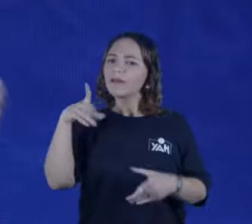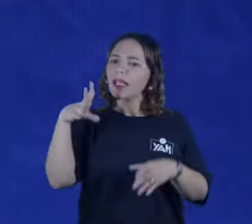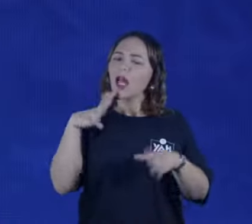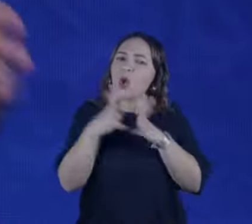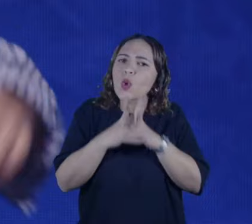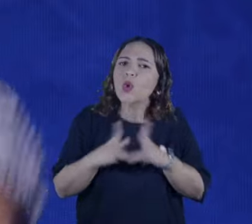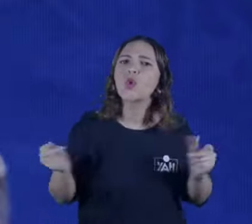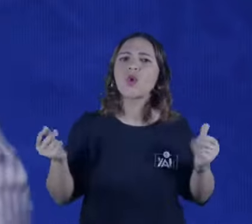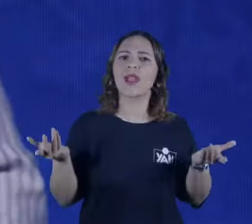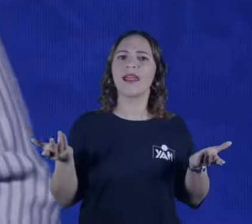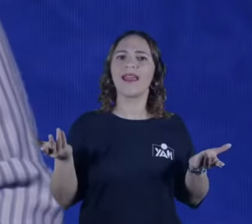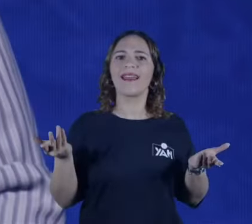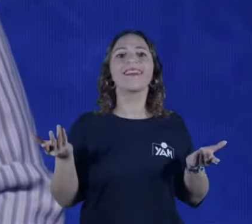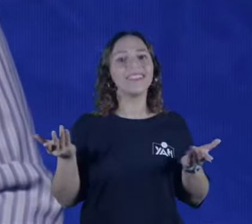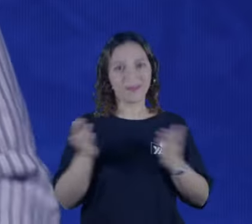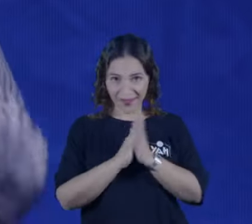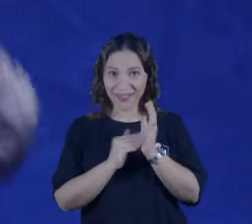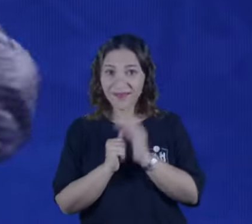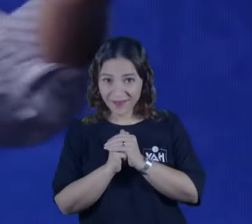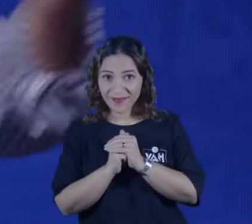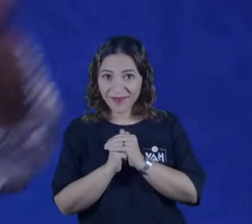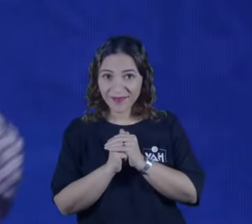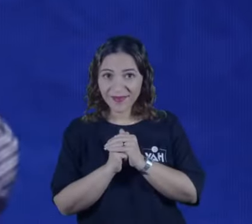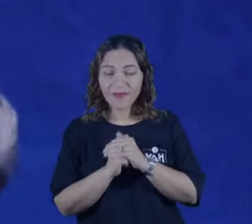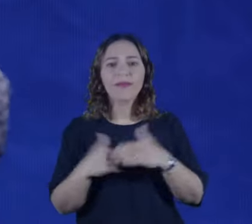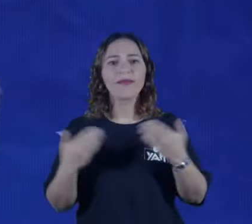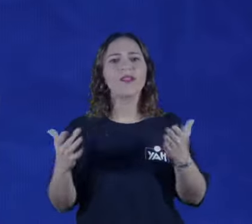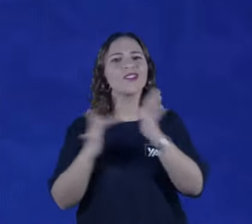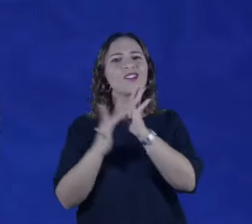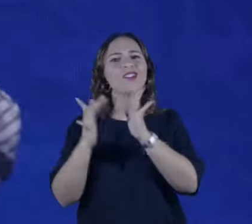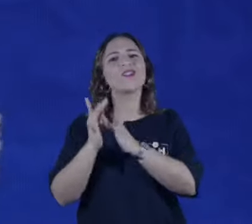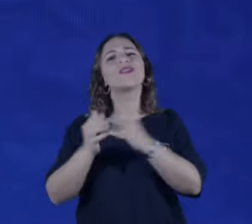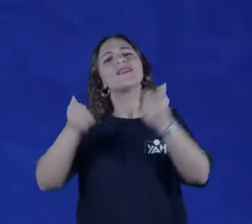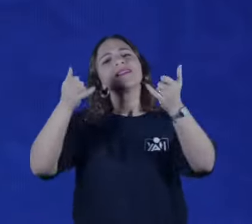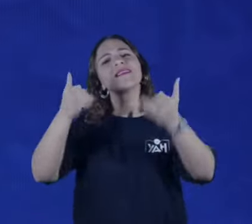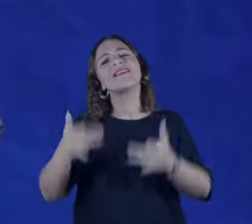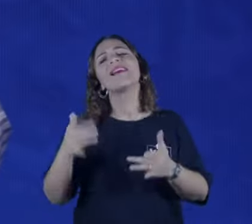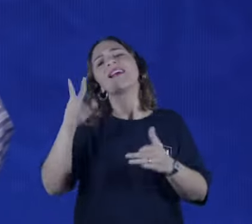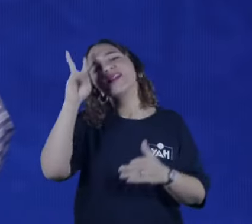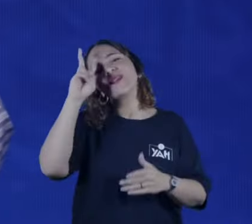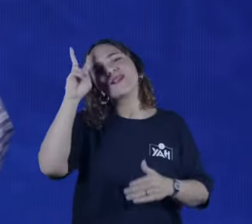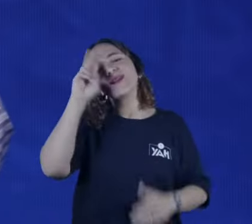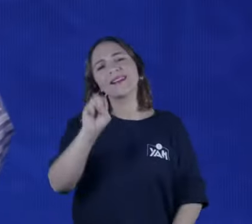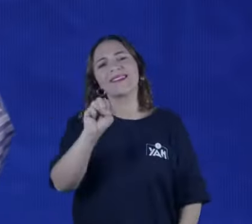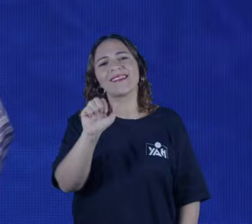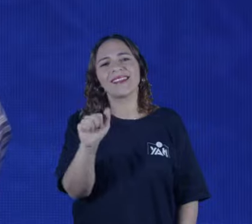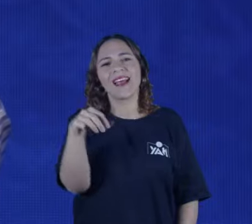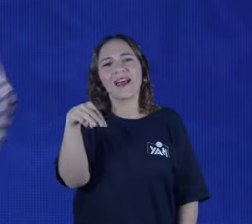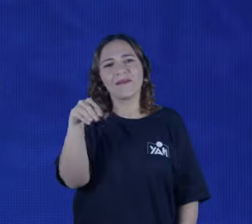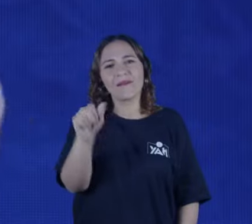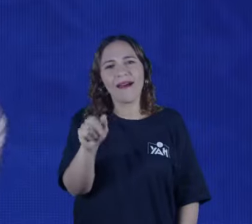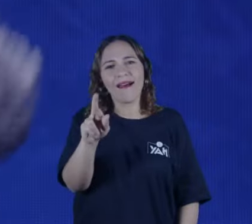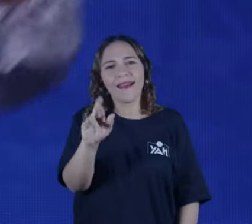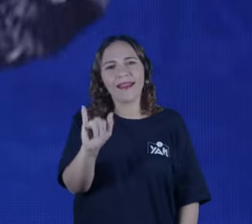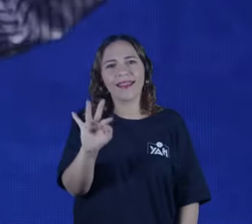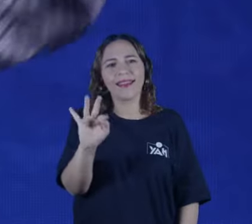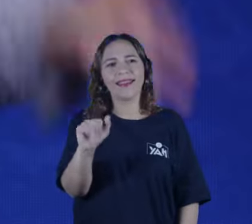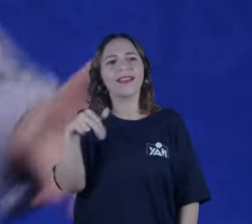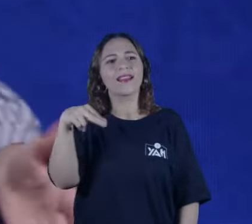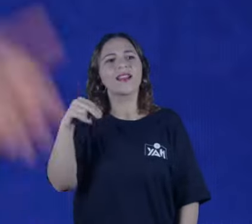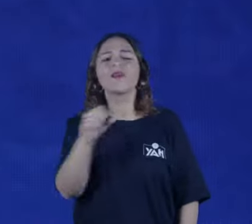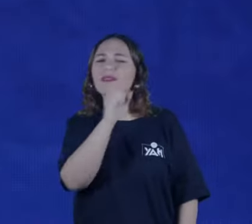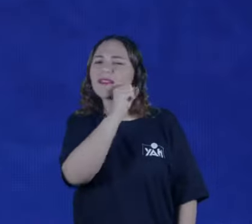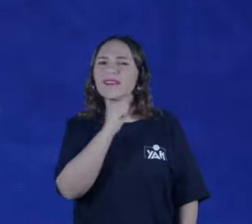sarado. Amém ou não? Quando Jesus conta a parábola do samaritano, o indivíduo que